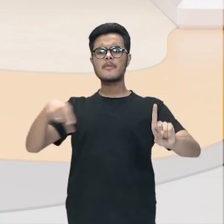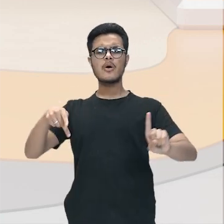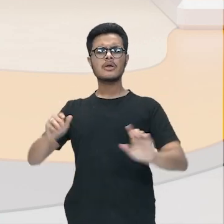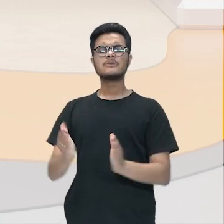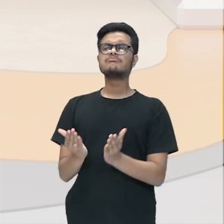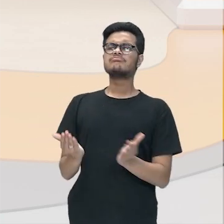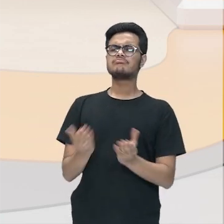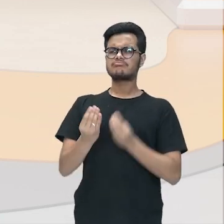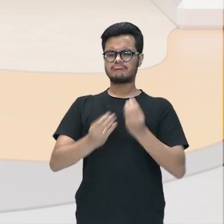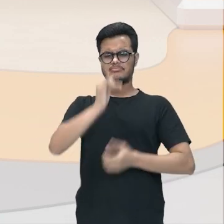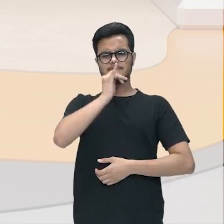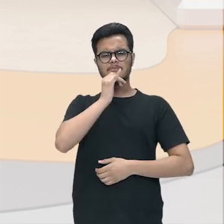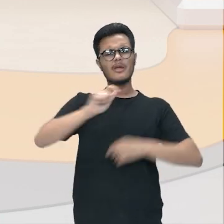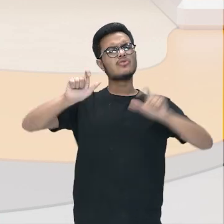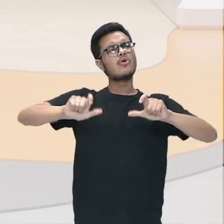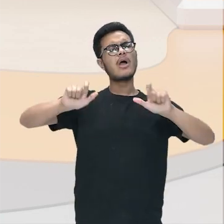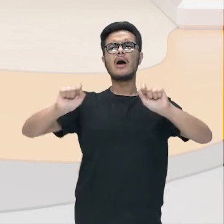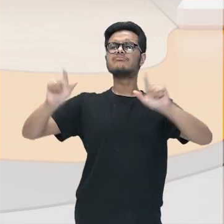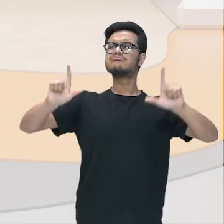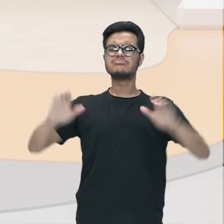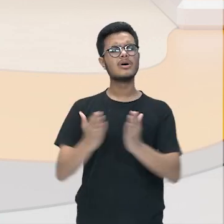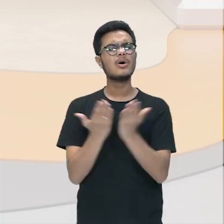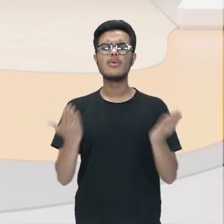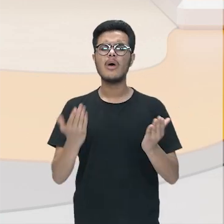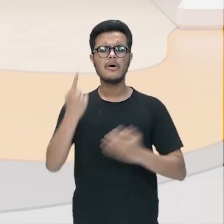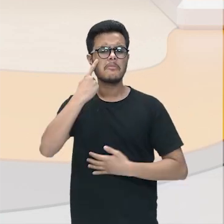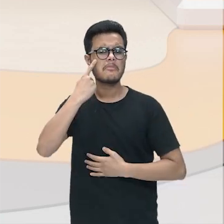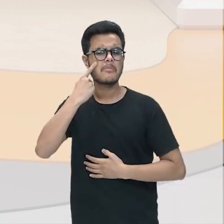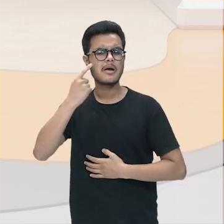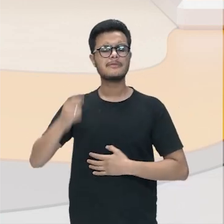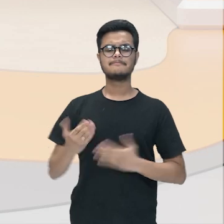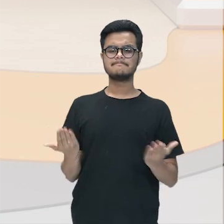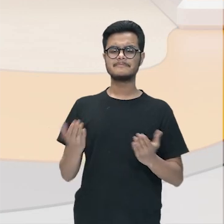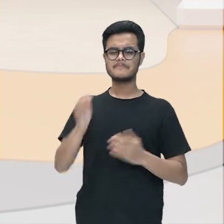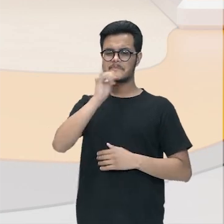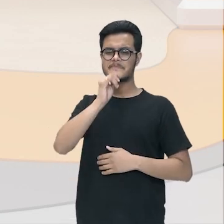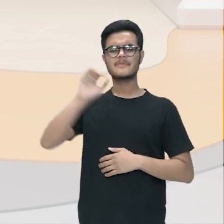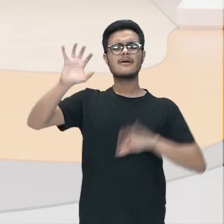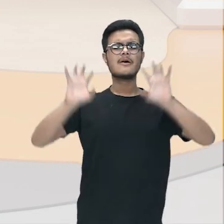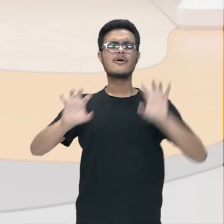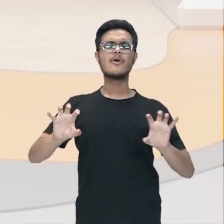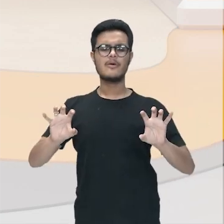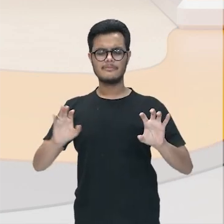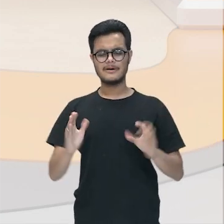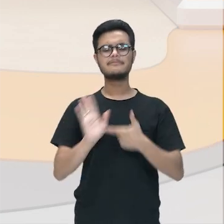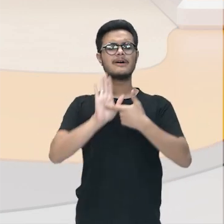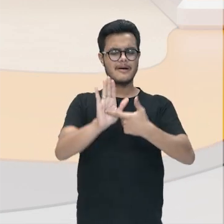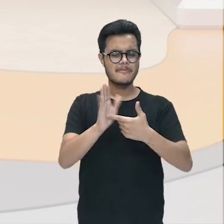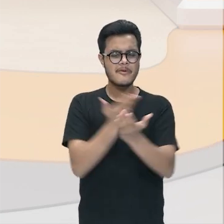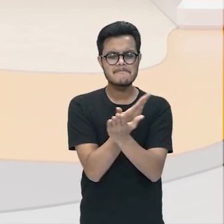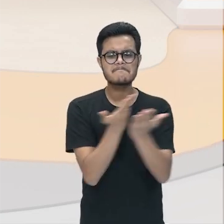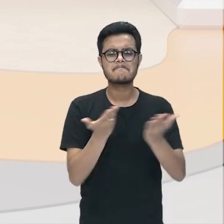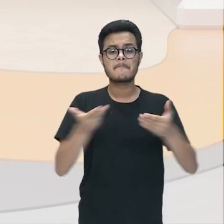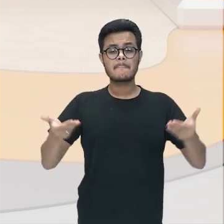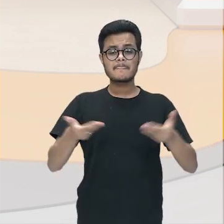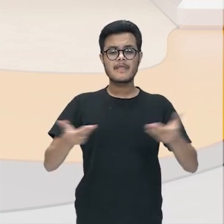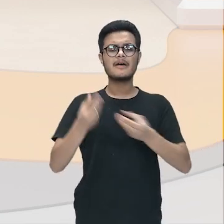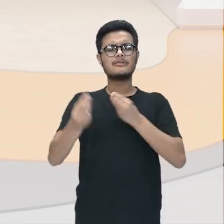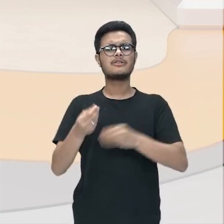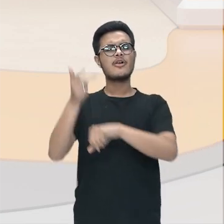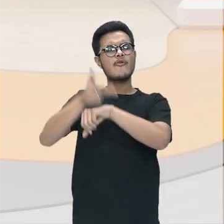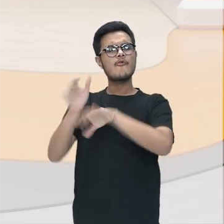me mostra aí aonde que ficava, então, essa região, num mapinha. Então, acompanha comigo, olha só, trago para vocês, então, aí, um